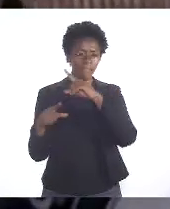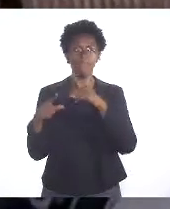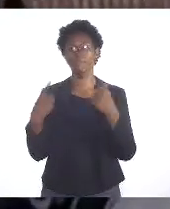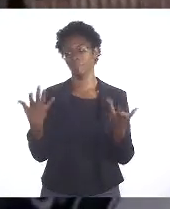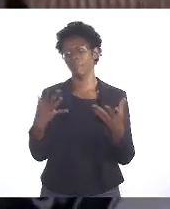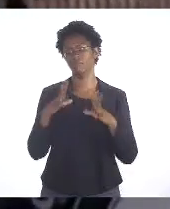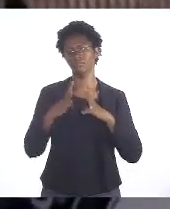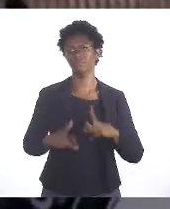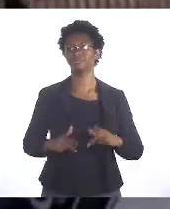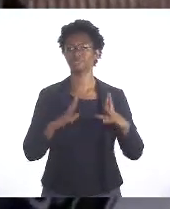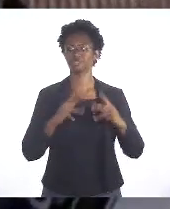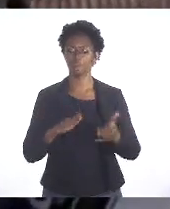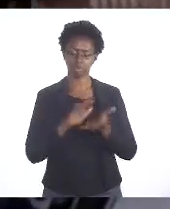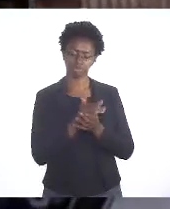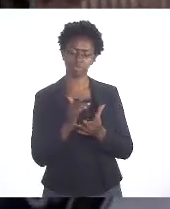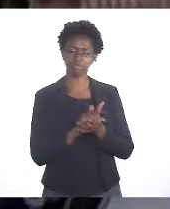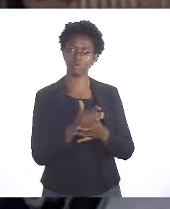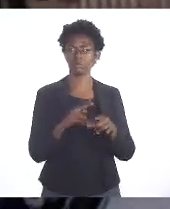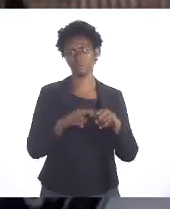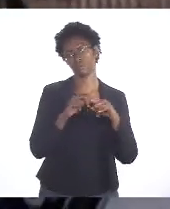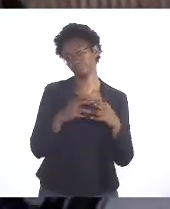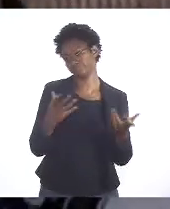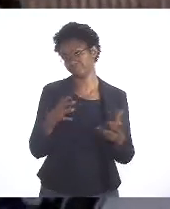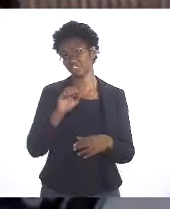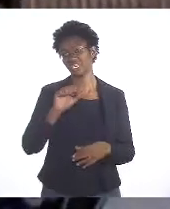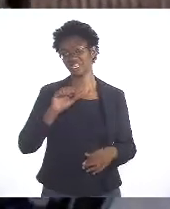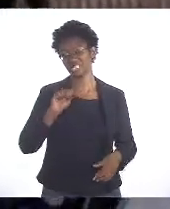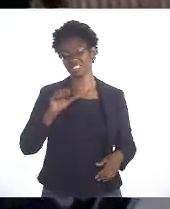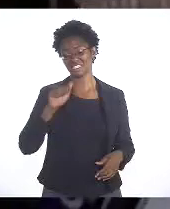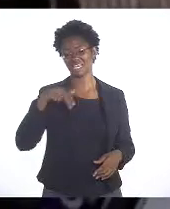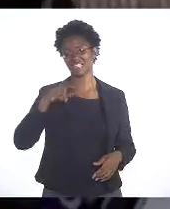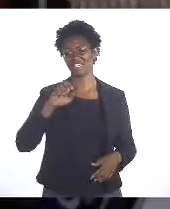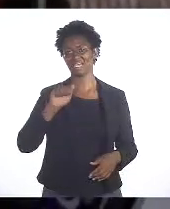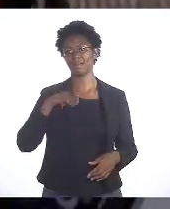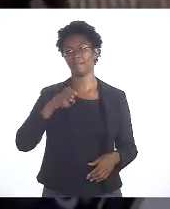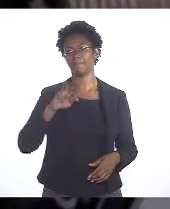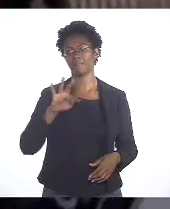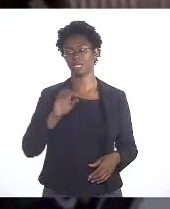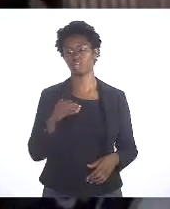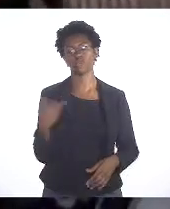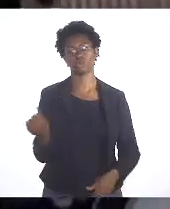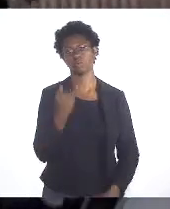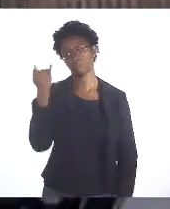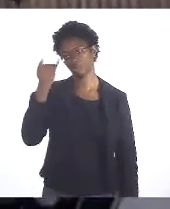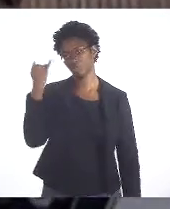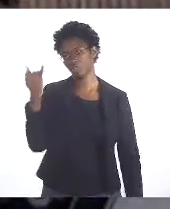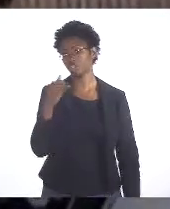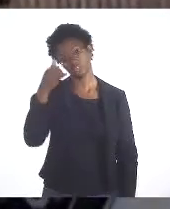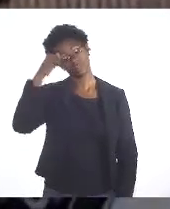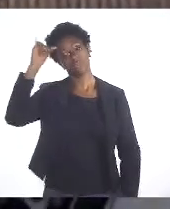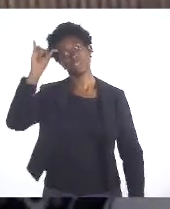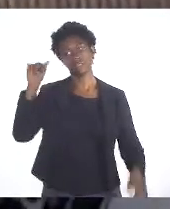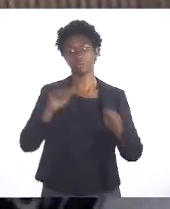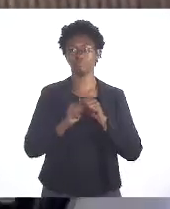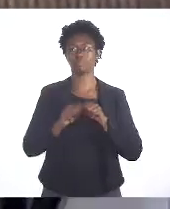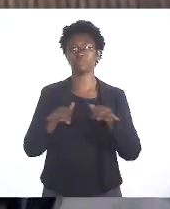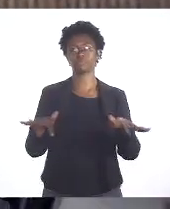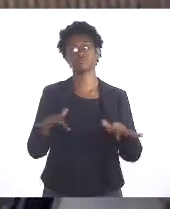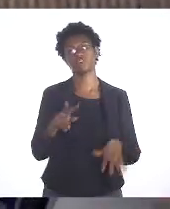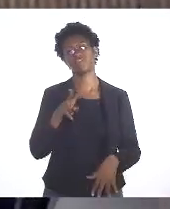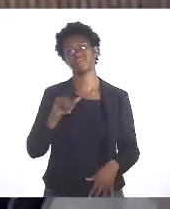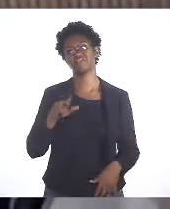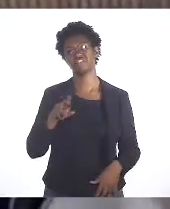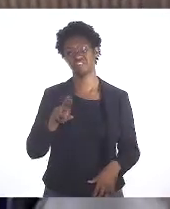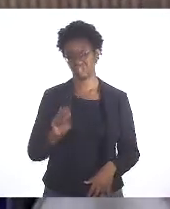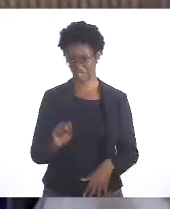higienização, já que a questão do saneamento é fundamental para evitar a disseminação do vírus. E, finalizando, a